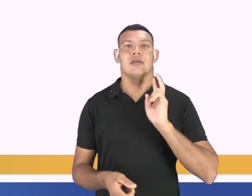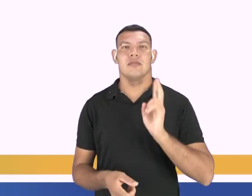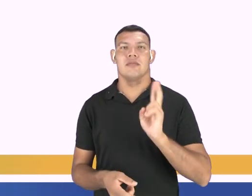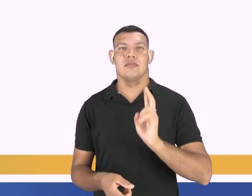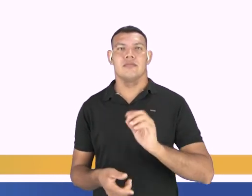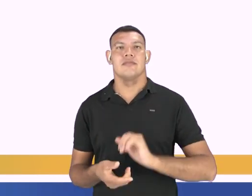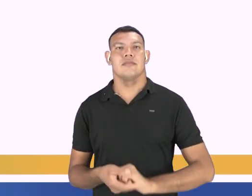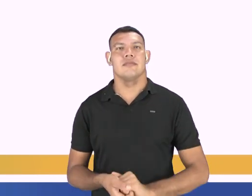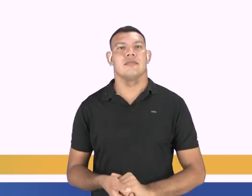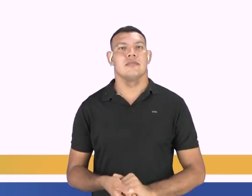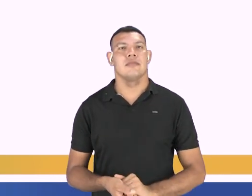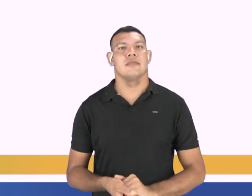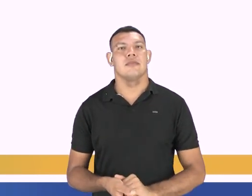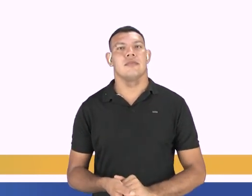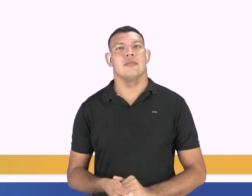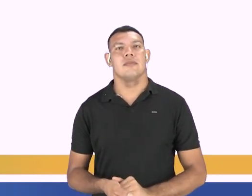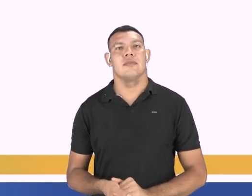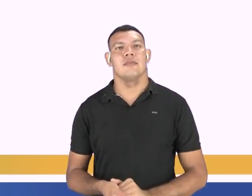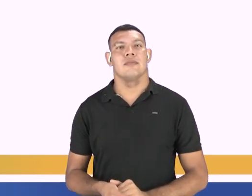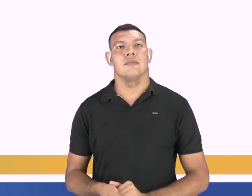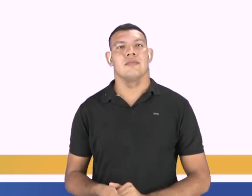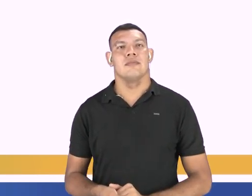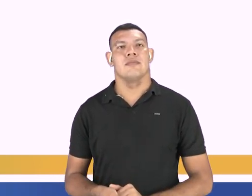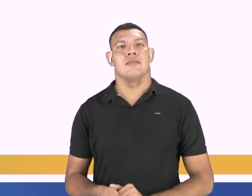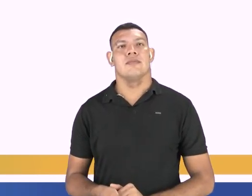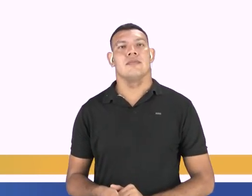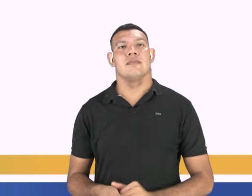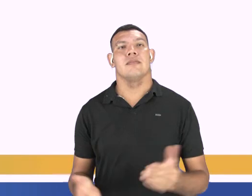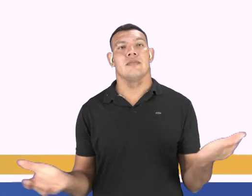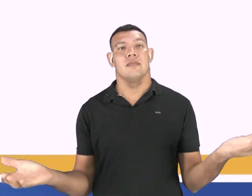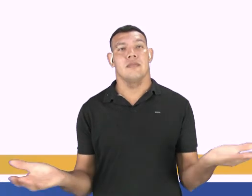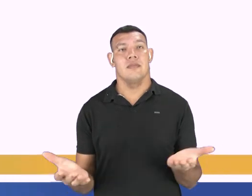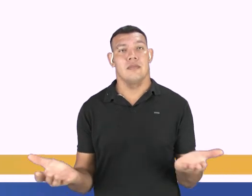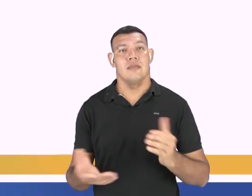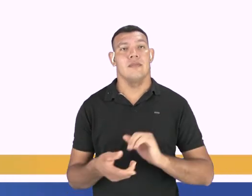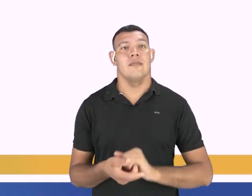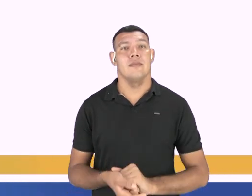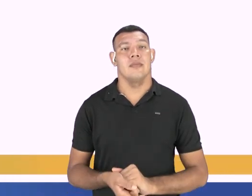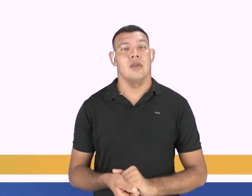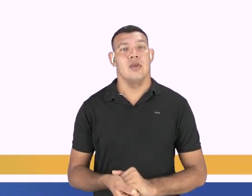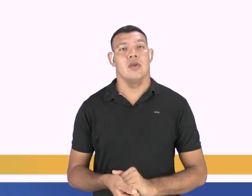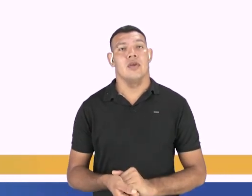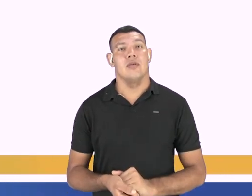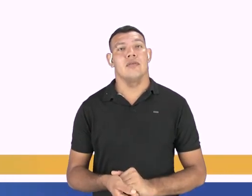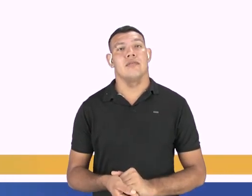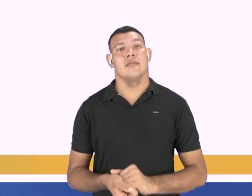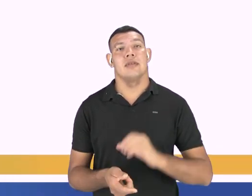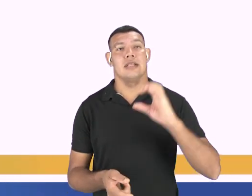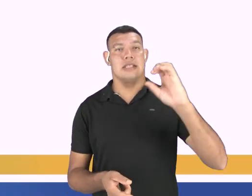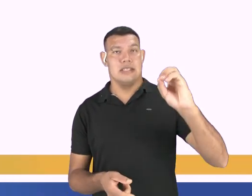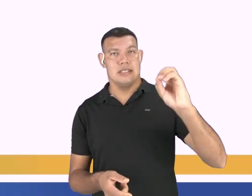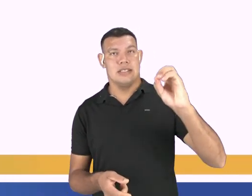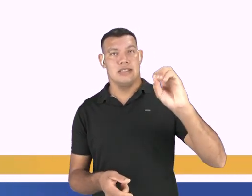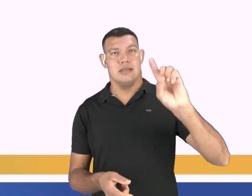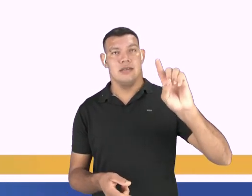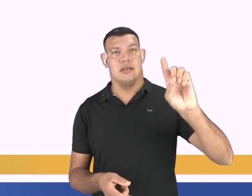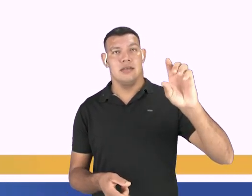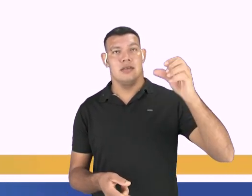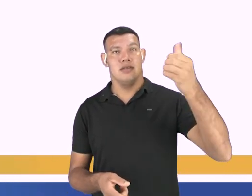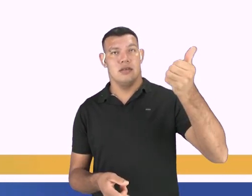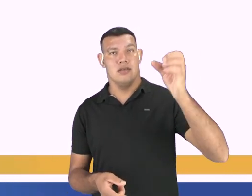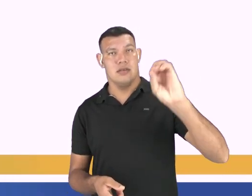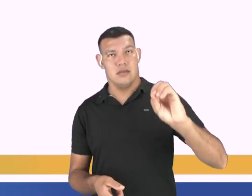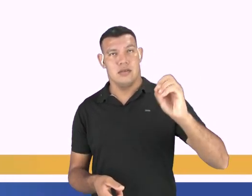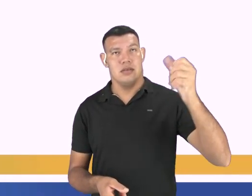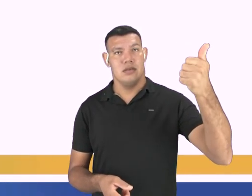15 e 20, certo? Então, vamos ver os múltiplos do número 60. Temos aí 0, 60, 120,